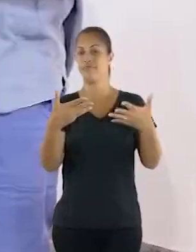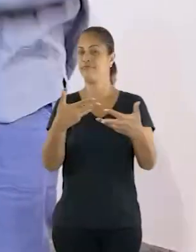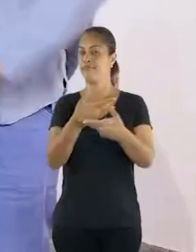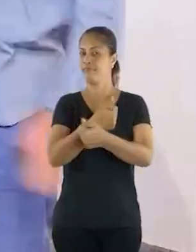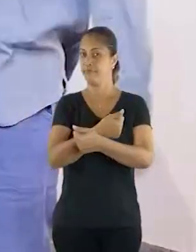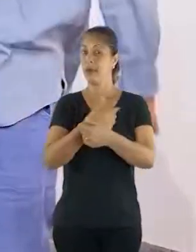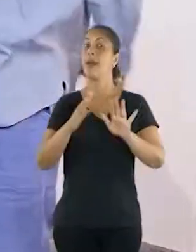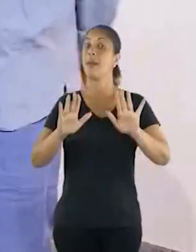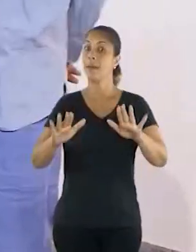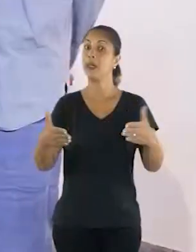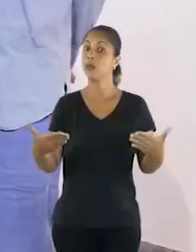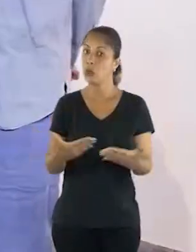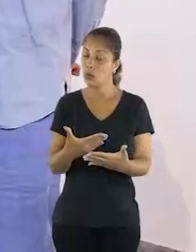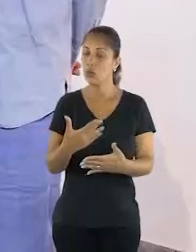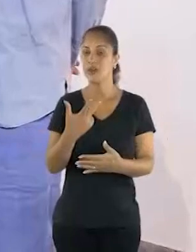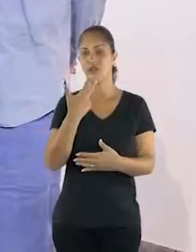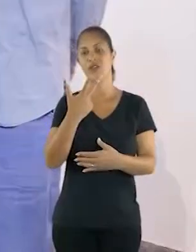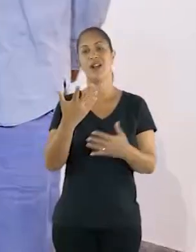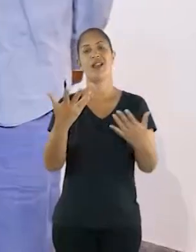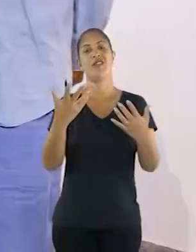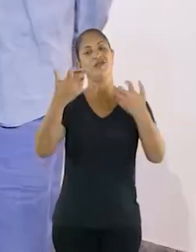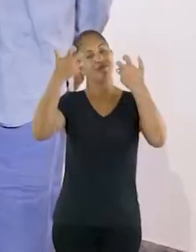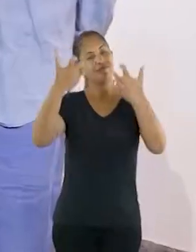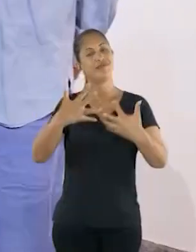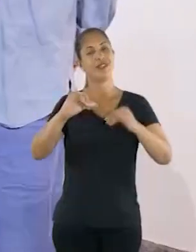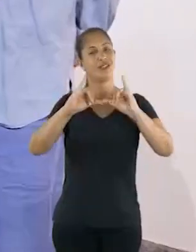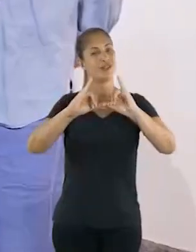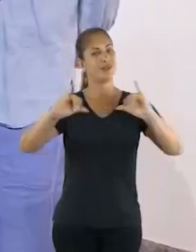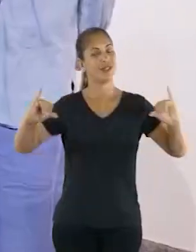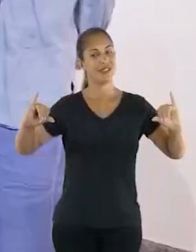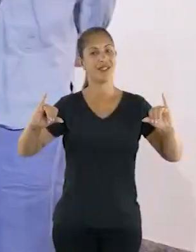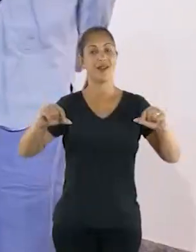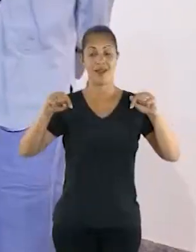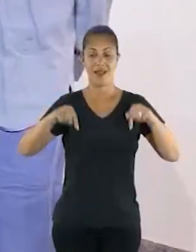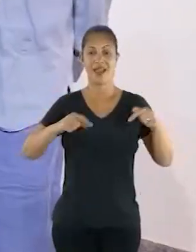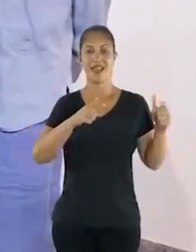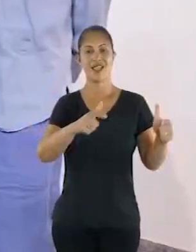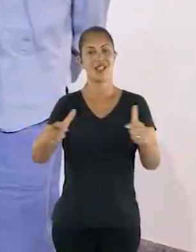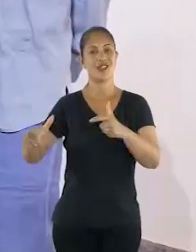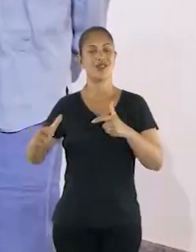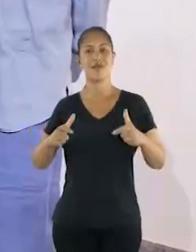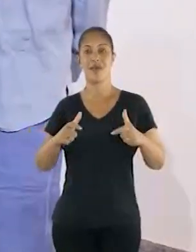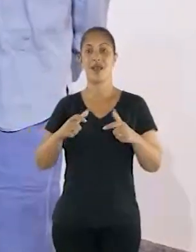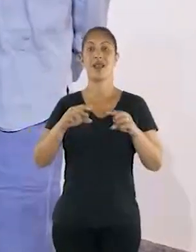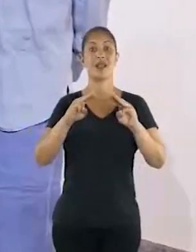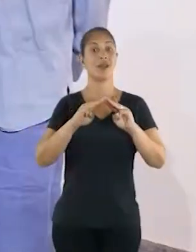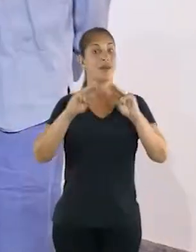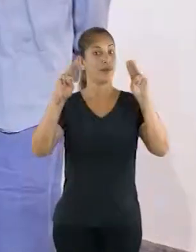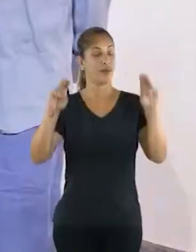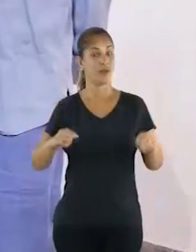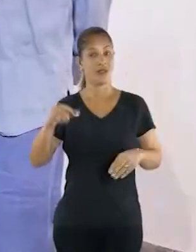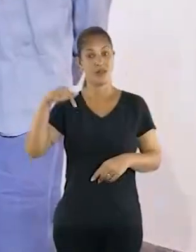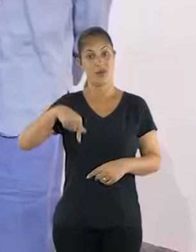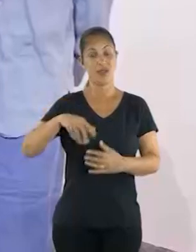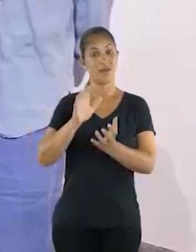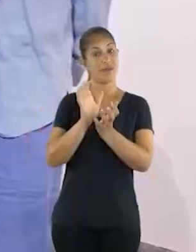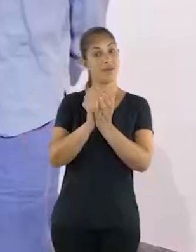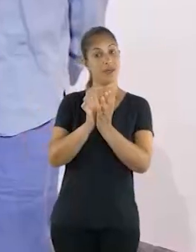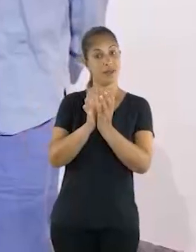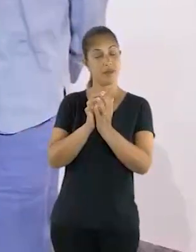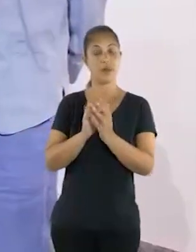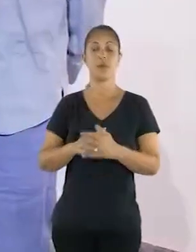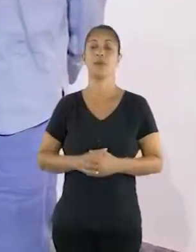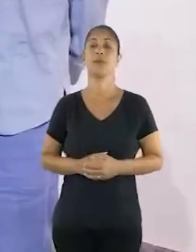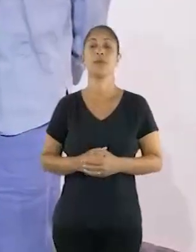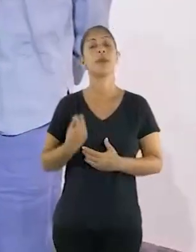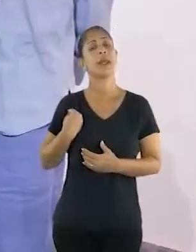maravilhosa. Mas hoje vamos falar dessa exposição maravilhosa, desse espaço maravilhoso que é o Museu do Estado de Pernambuco, e